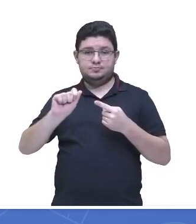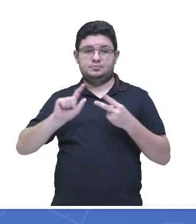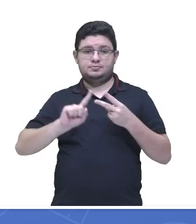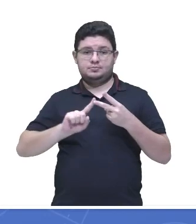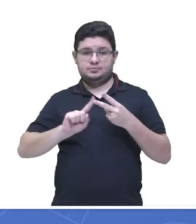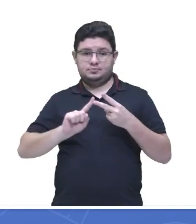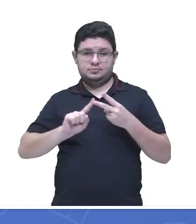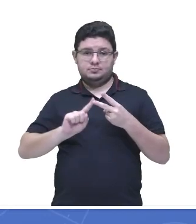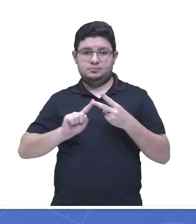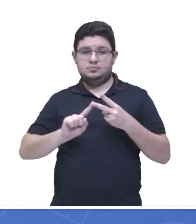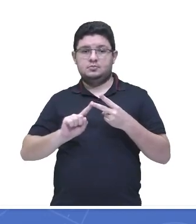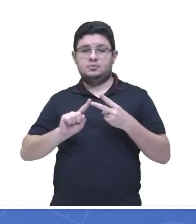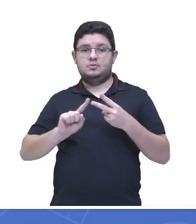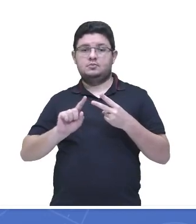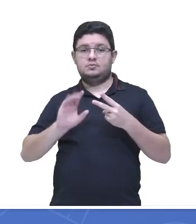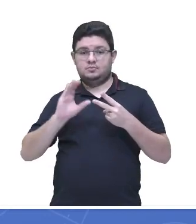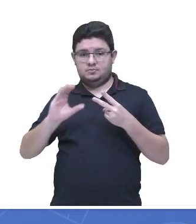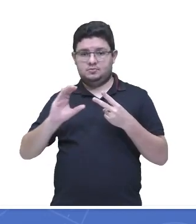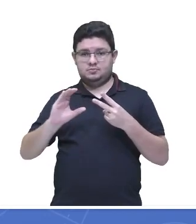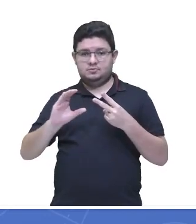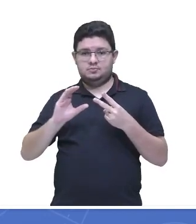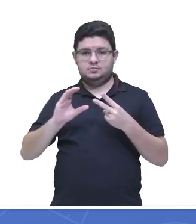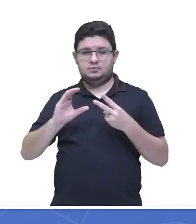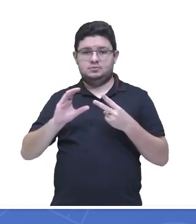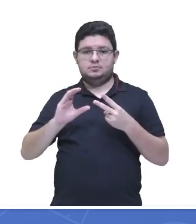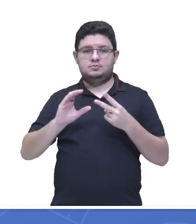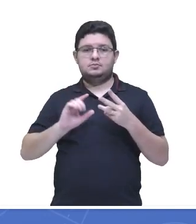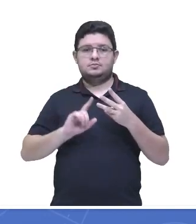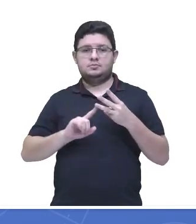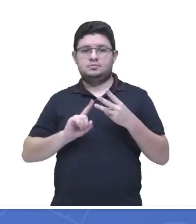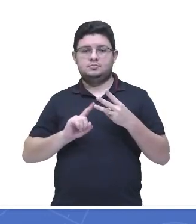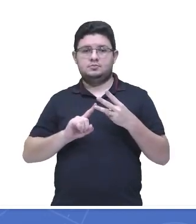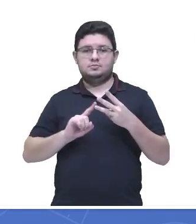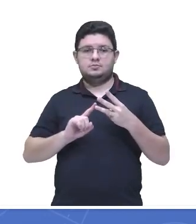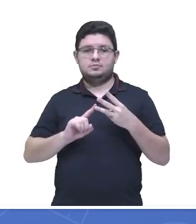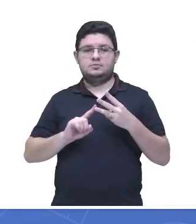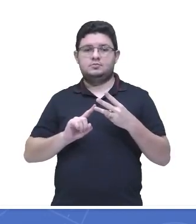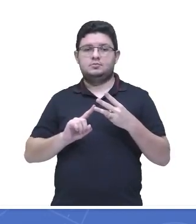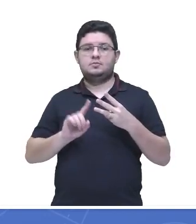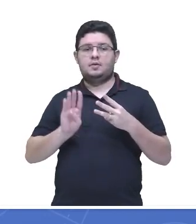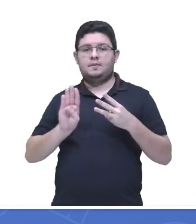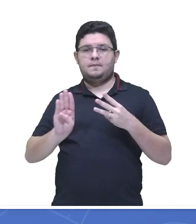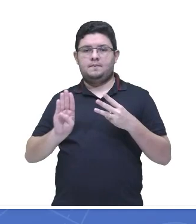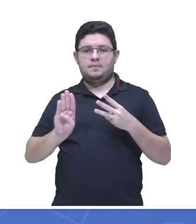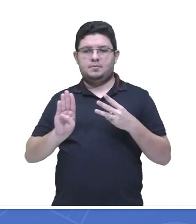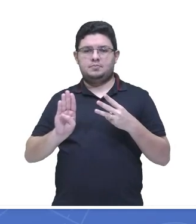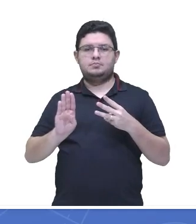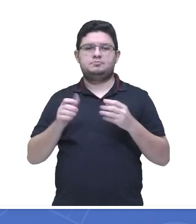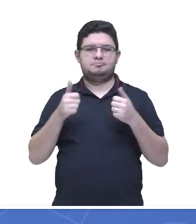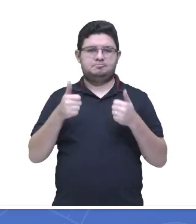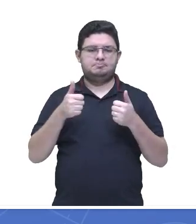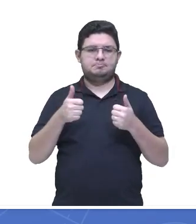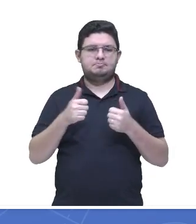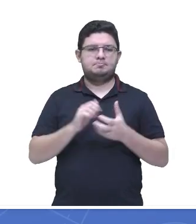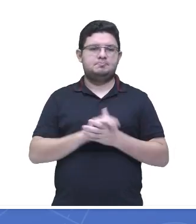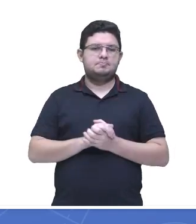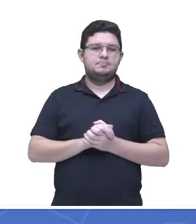number 2 é C. A 3 é B, ok? Quem mais?